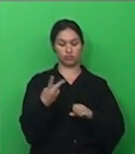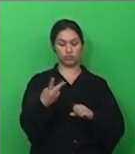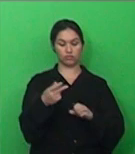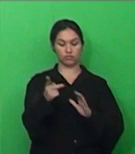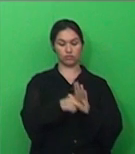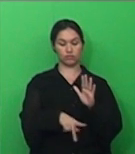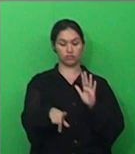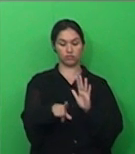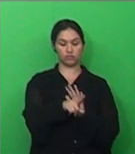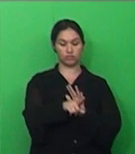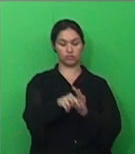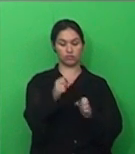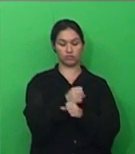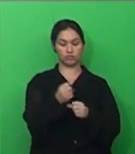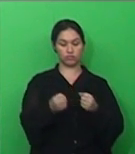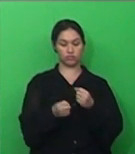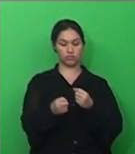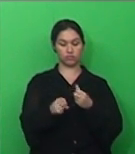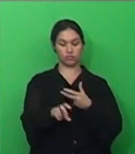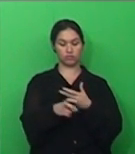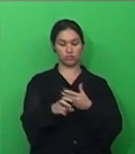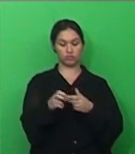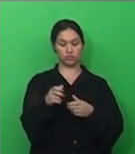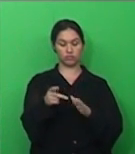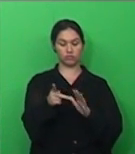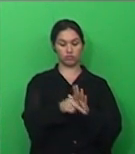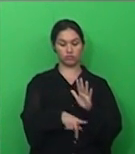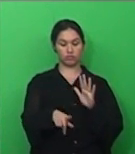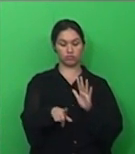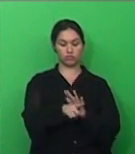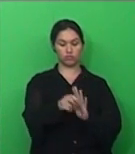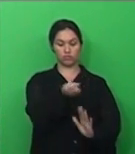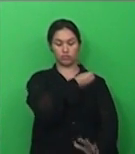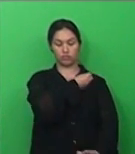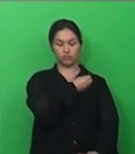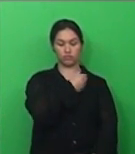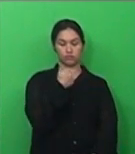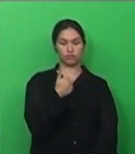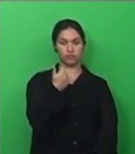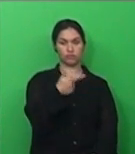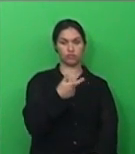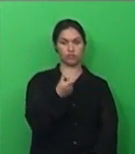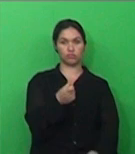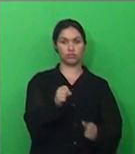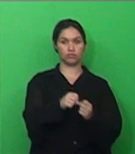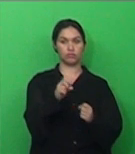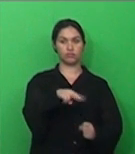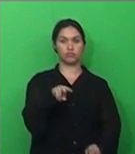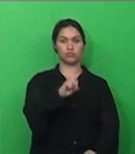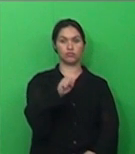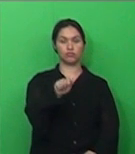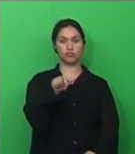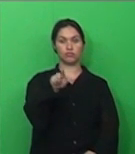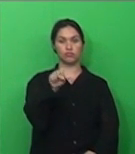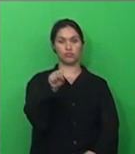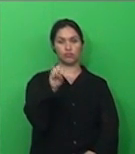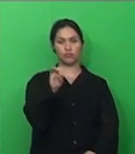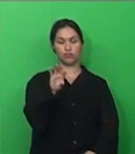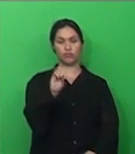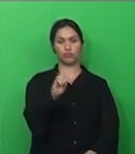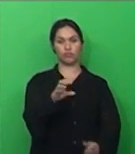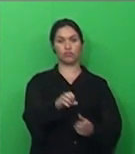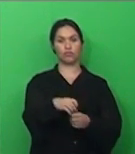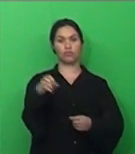Lei do Executivo, PL 126/17, de autoria do vereador Salésio Lima, que dá